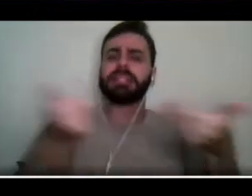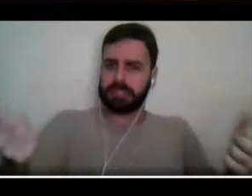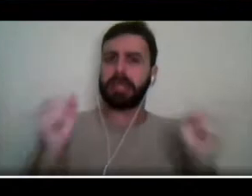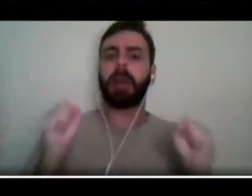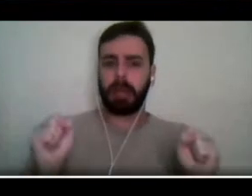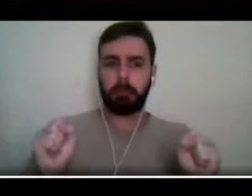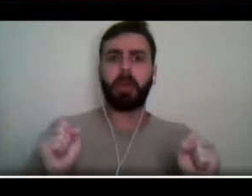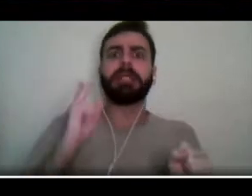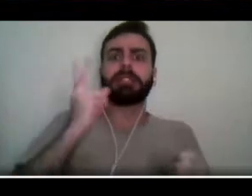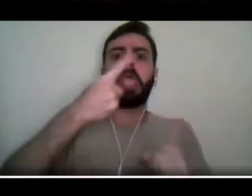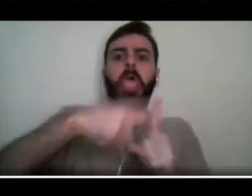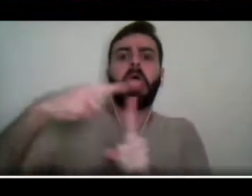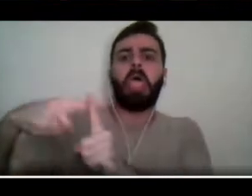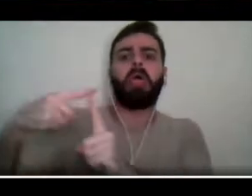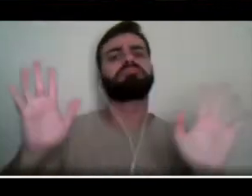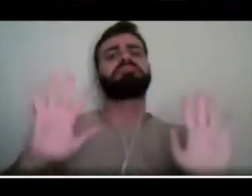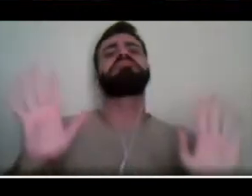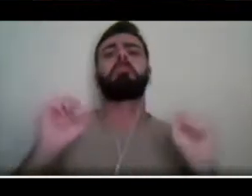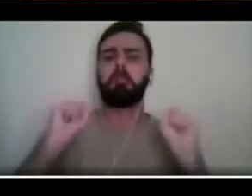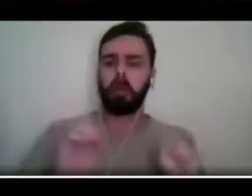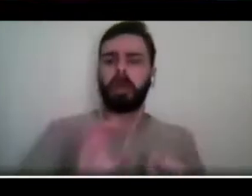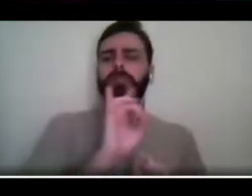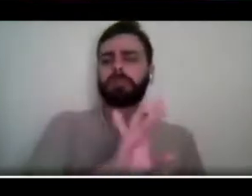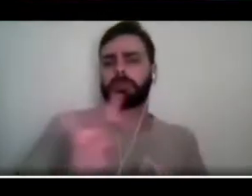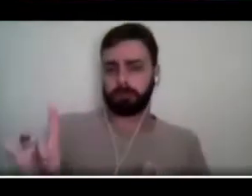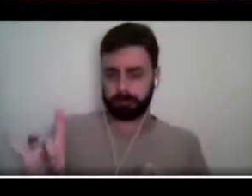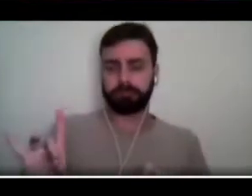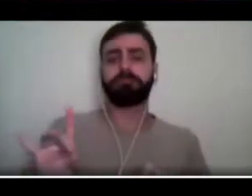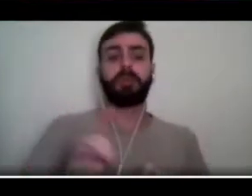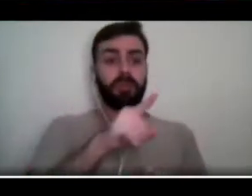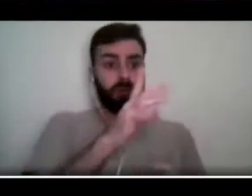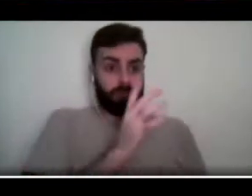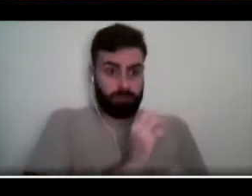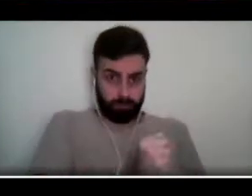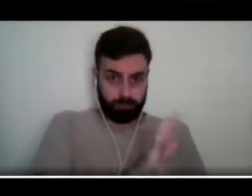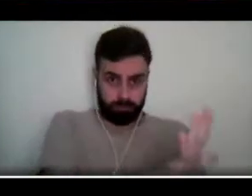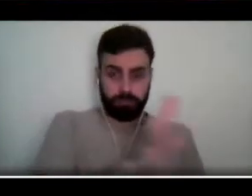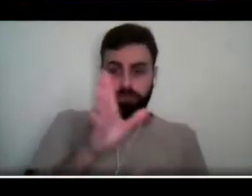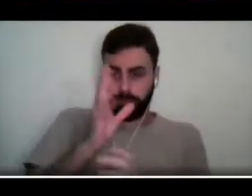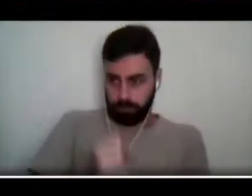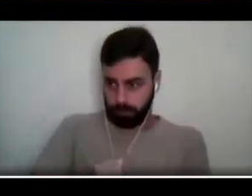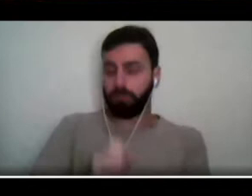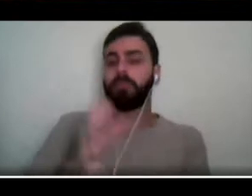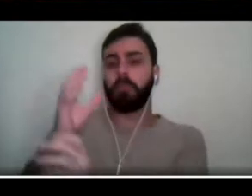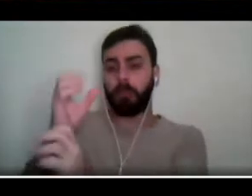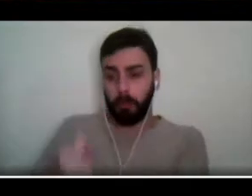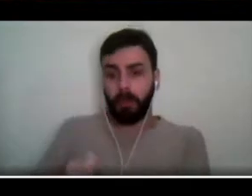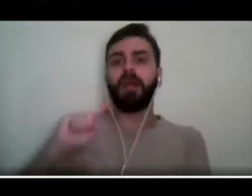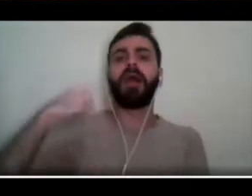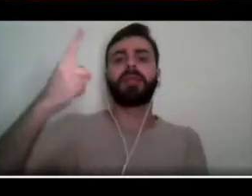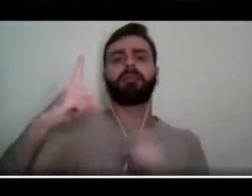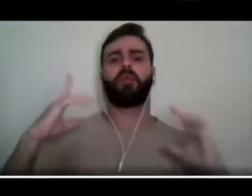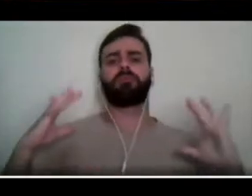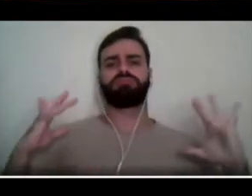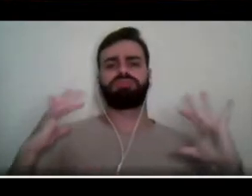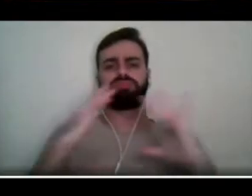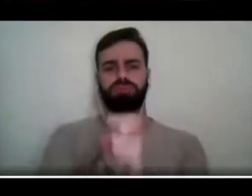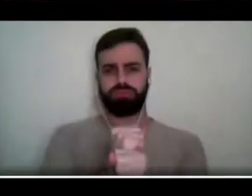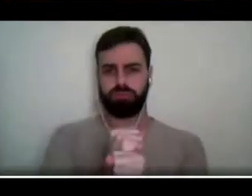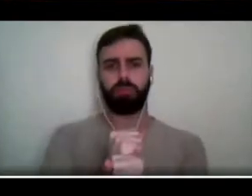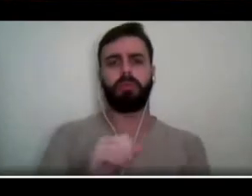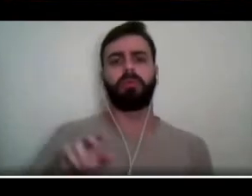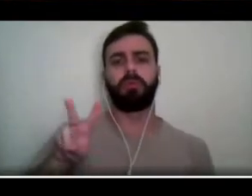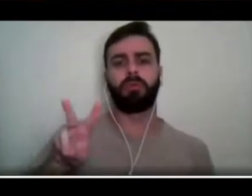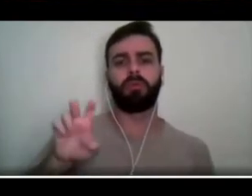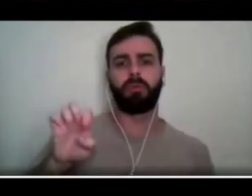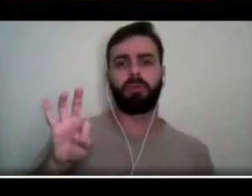cada direção separadamente, e depois você só faz uma soma vetorial. Certo, pessoal?